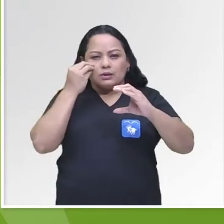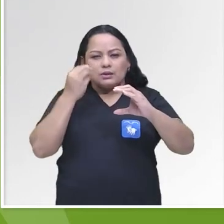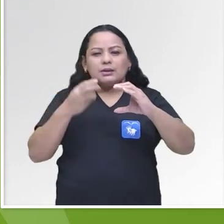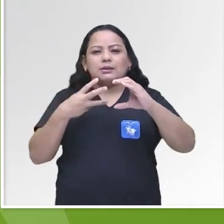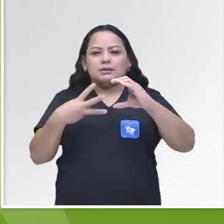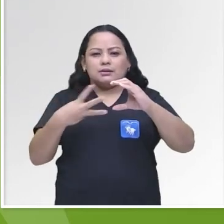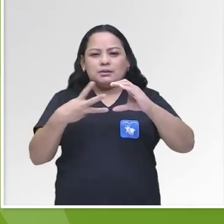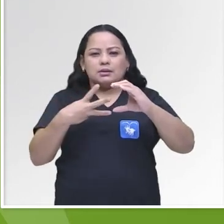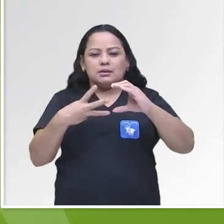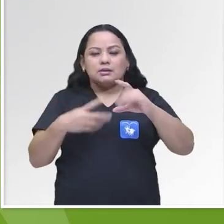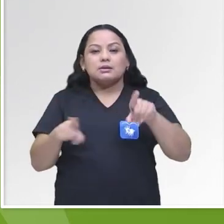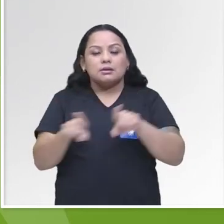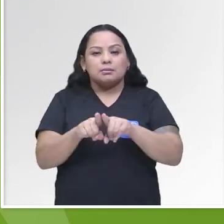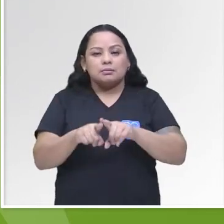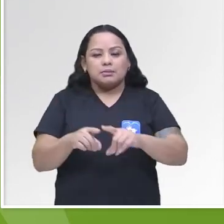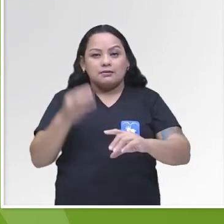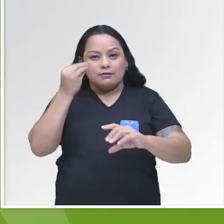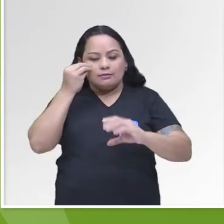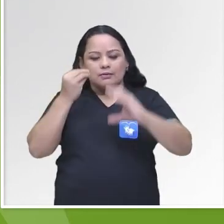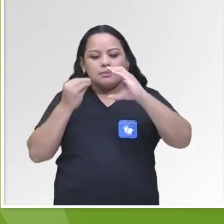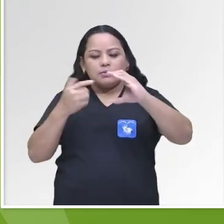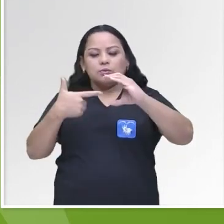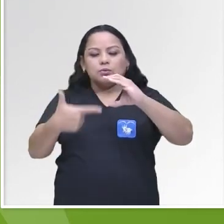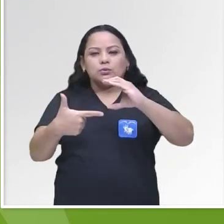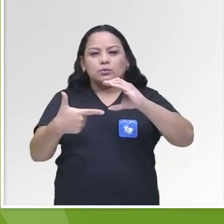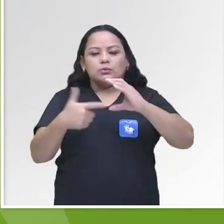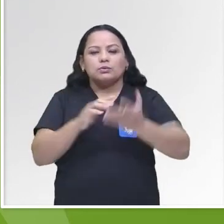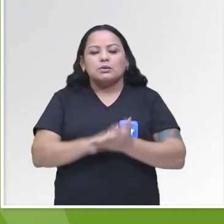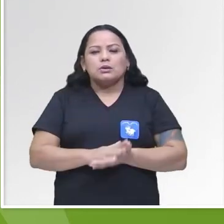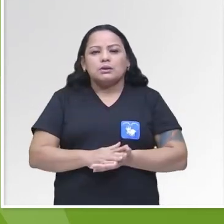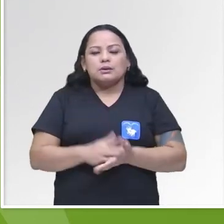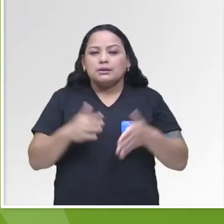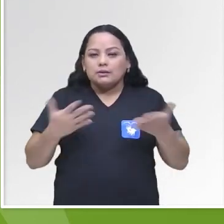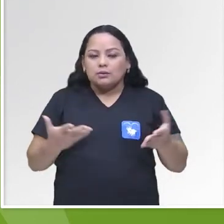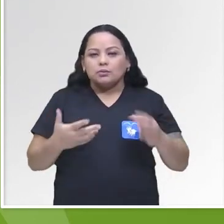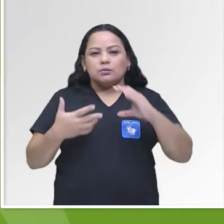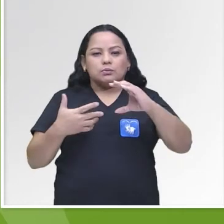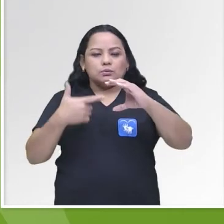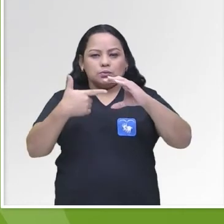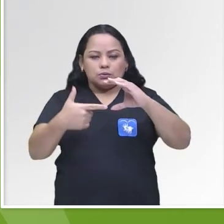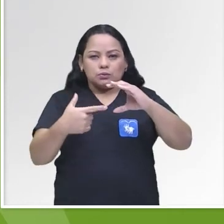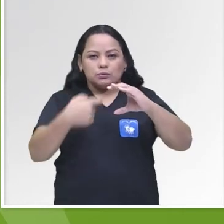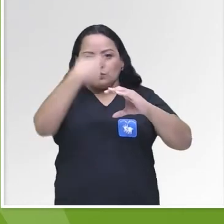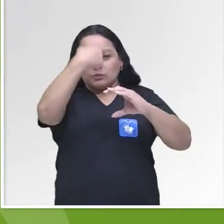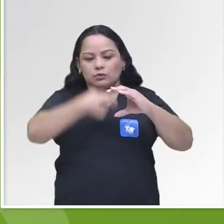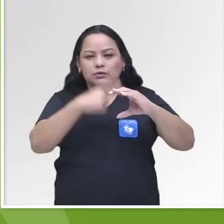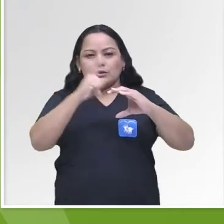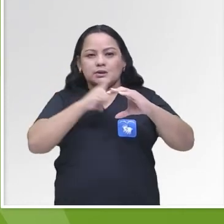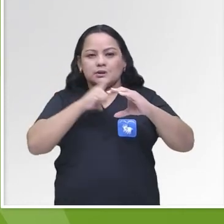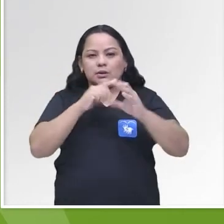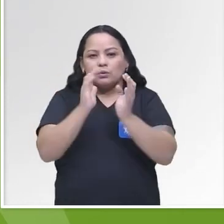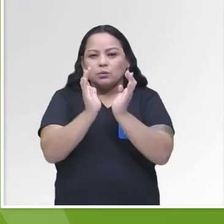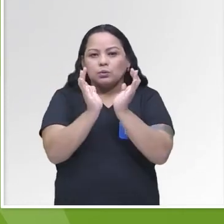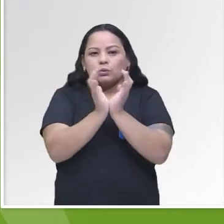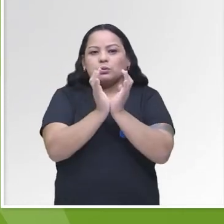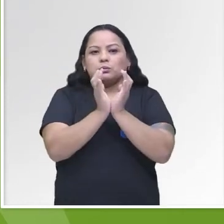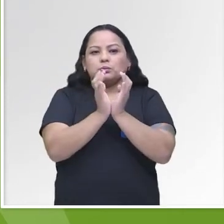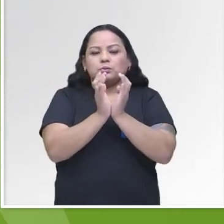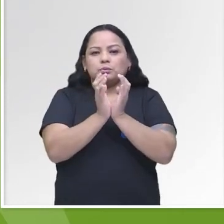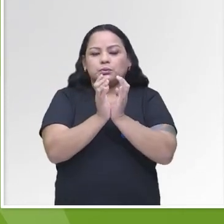o carbono 2, tá bom? Então, no carbono 2, eu vou ter esse grupo aqui,